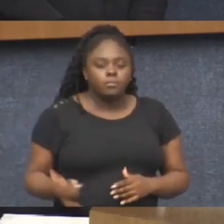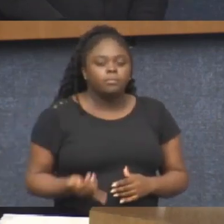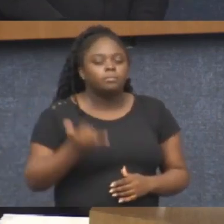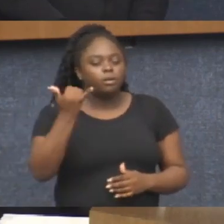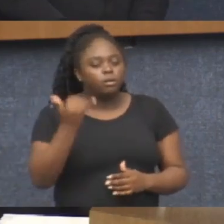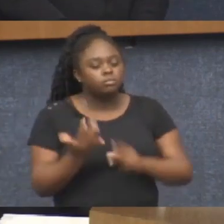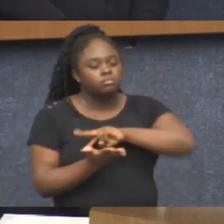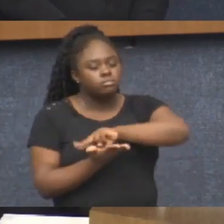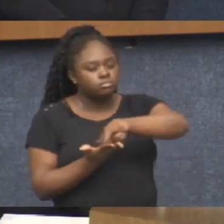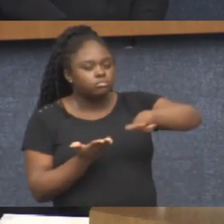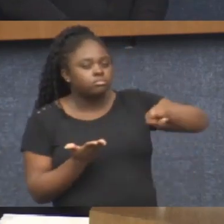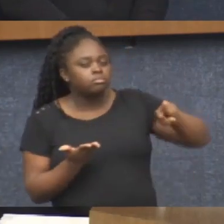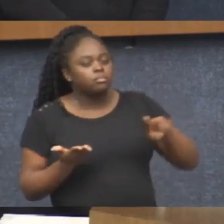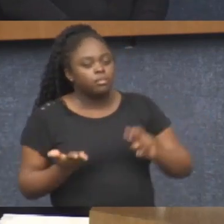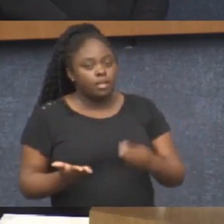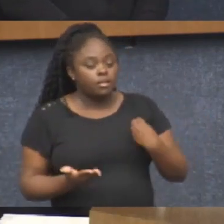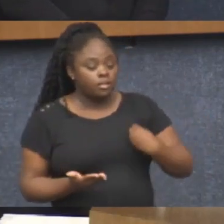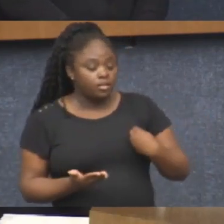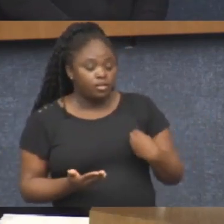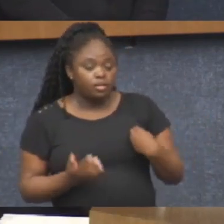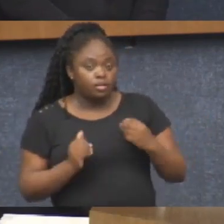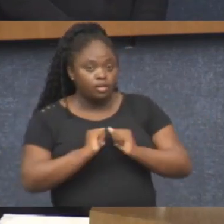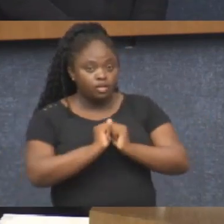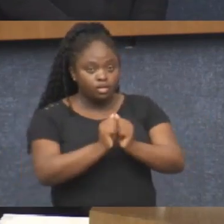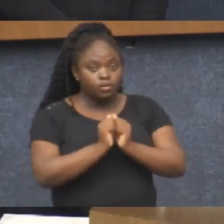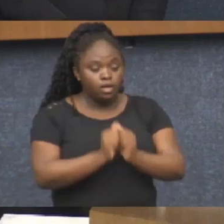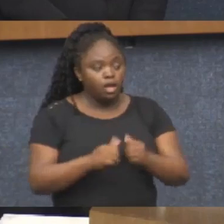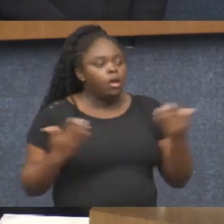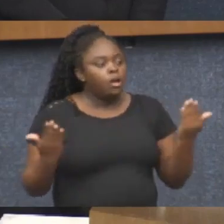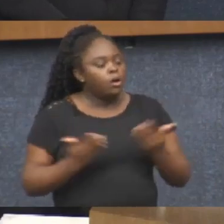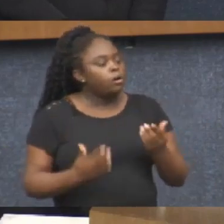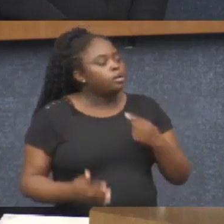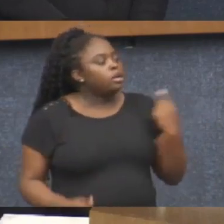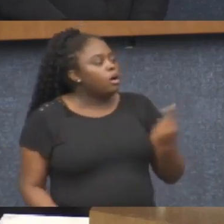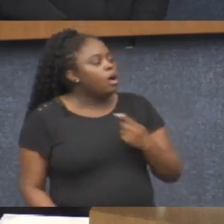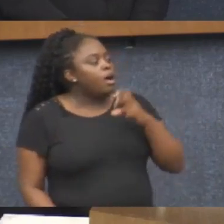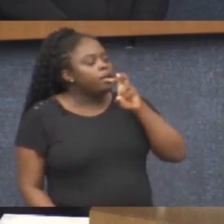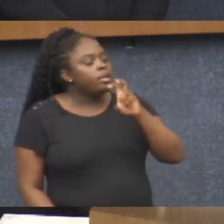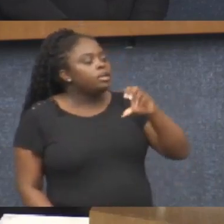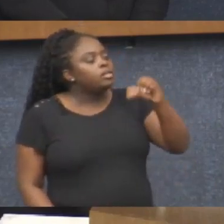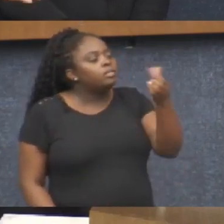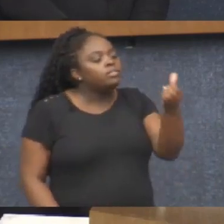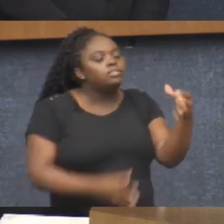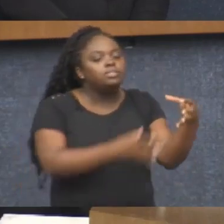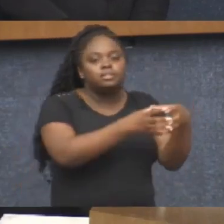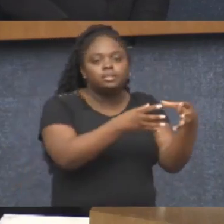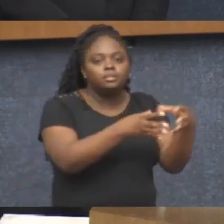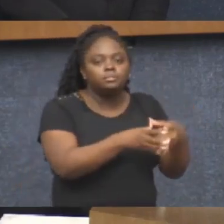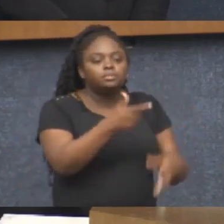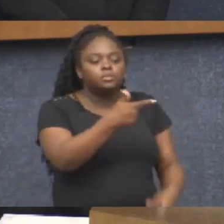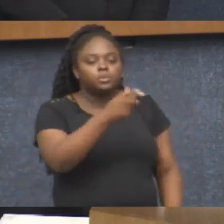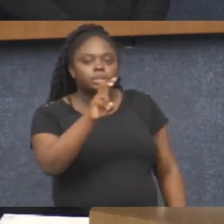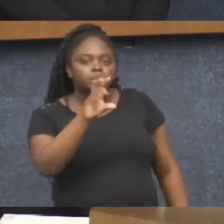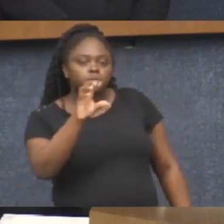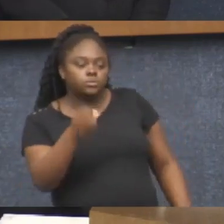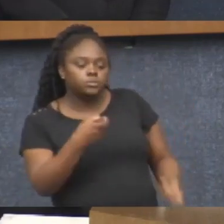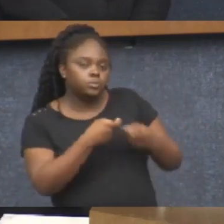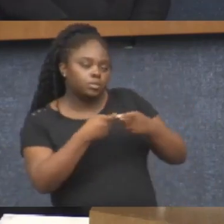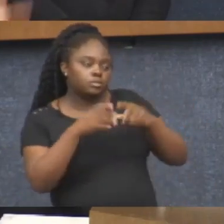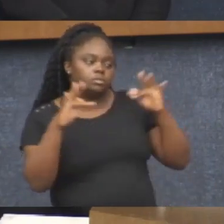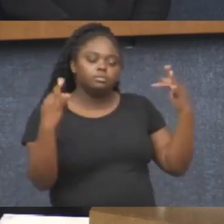oportunidades, né, de estar juntos, né? Então, assim, hoje somos 596 equipes, 250 médicos de família